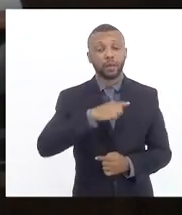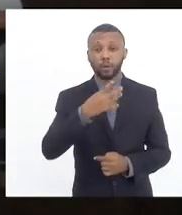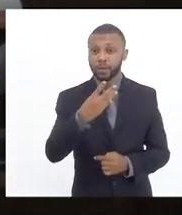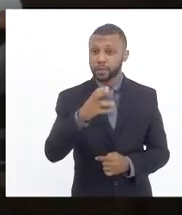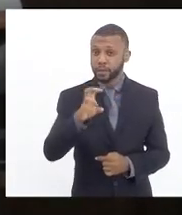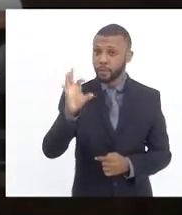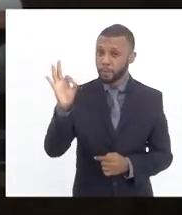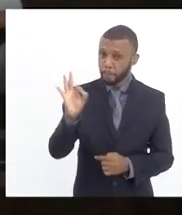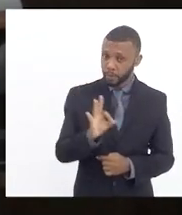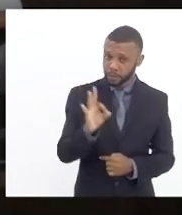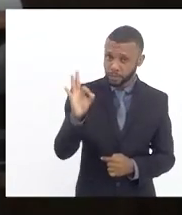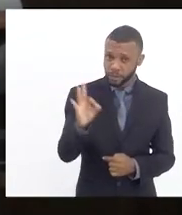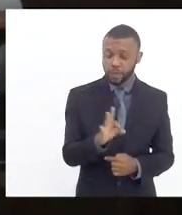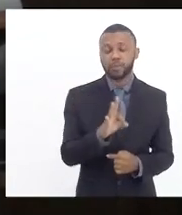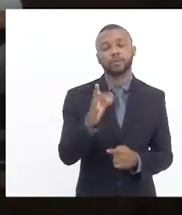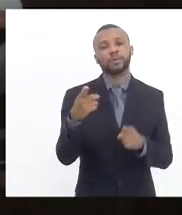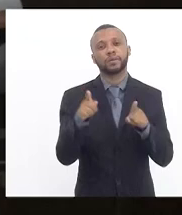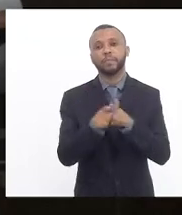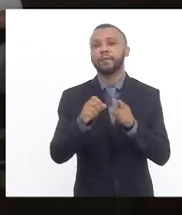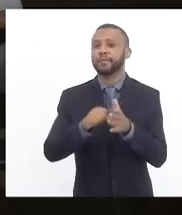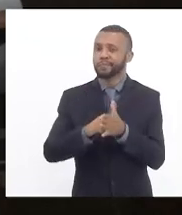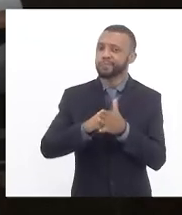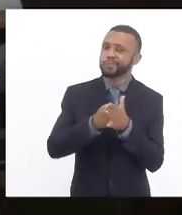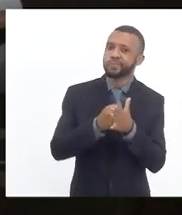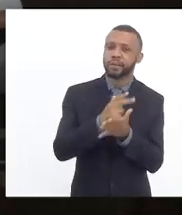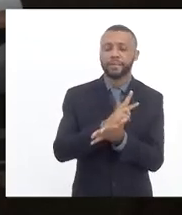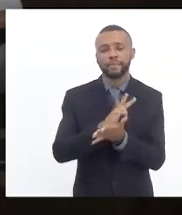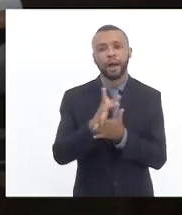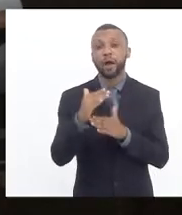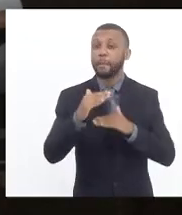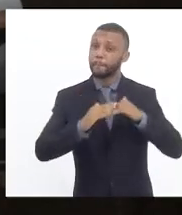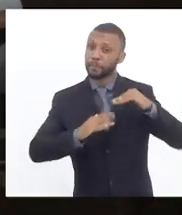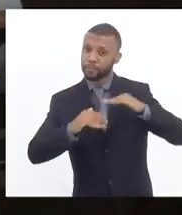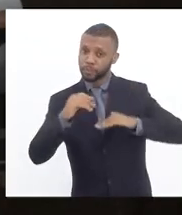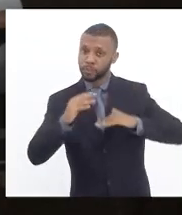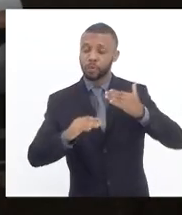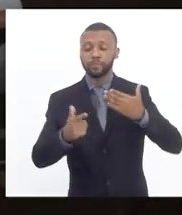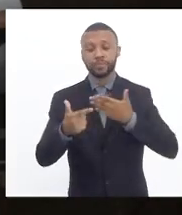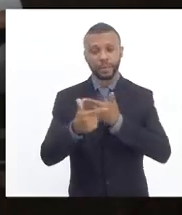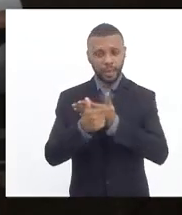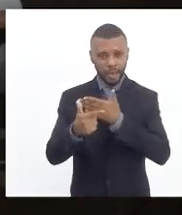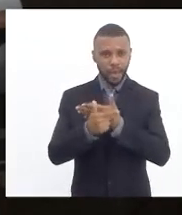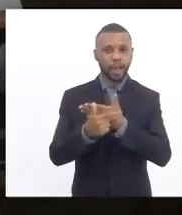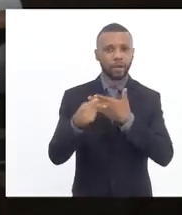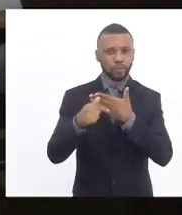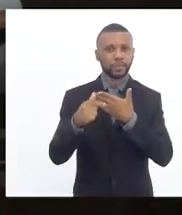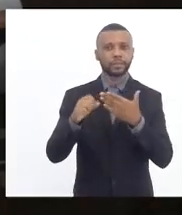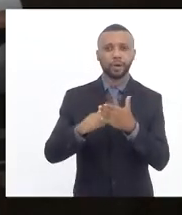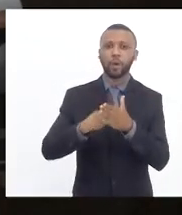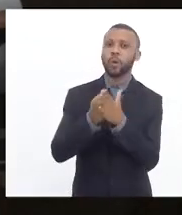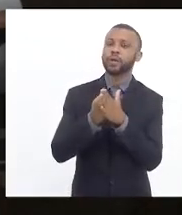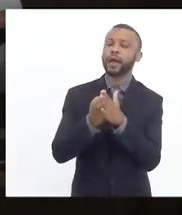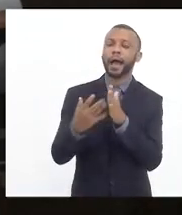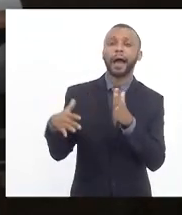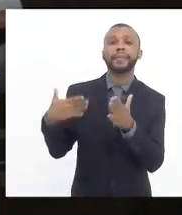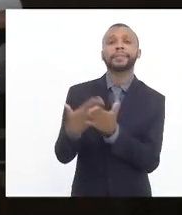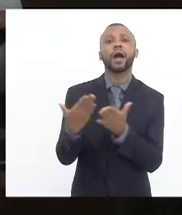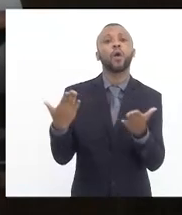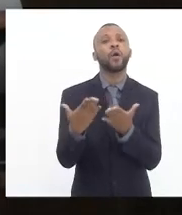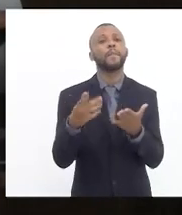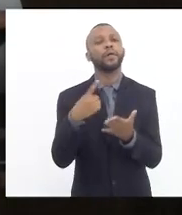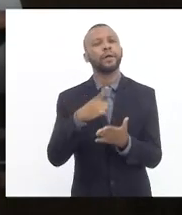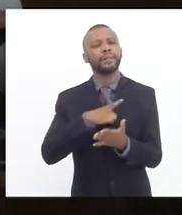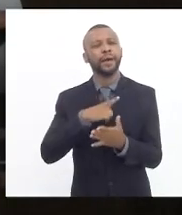45 porcento e para descongelar vários planos de cargos estão congelados até hoje que é uma maneira esse aqui para fazer essa